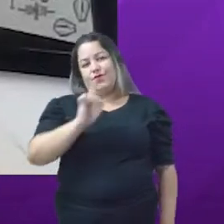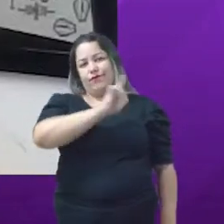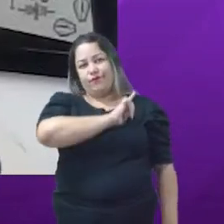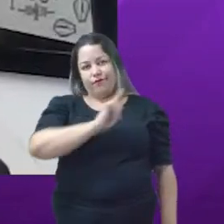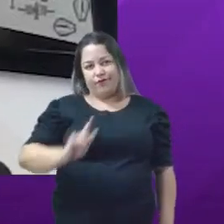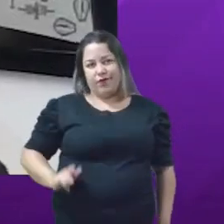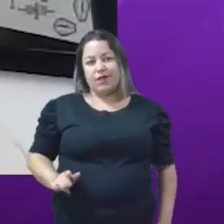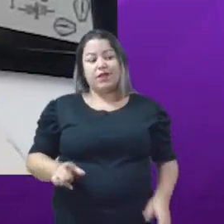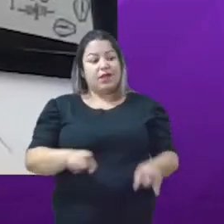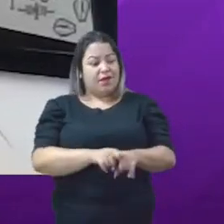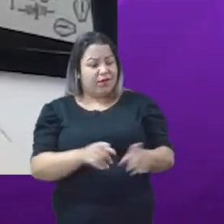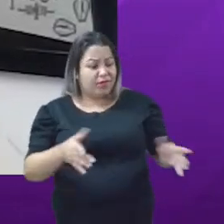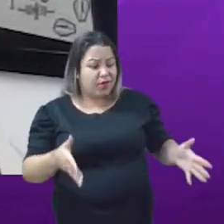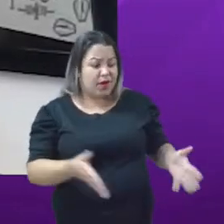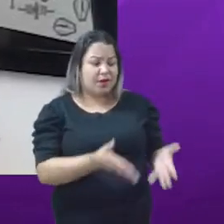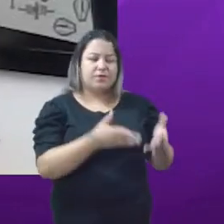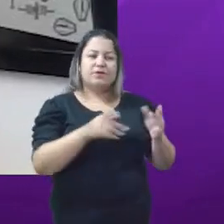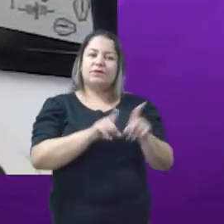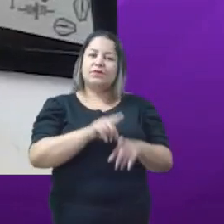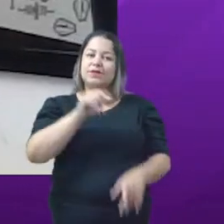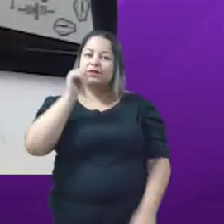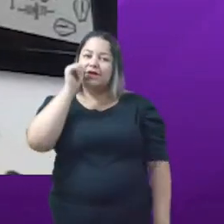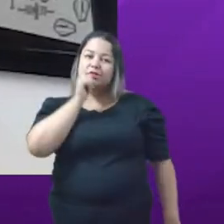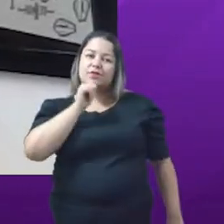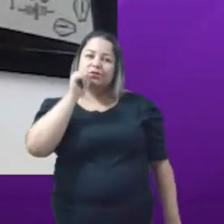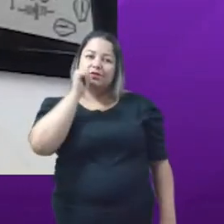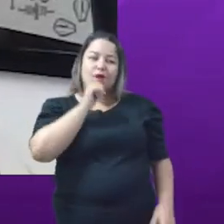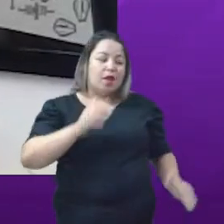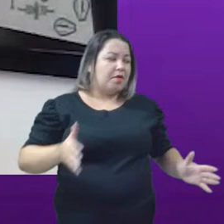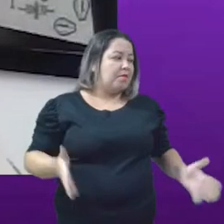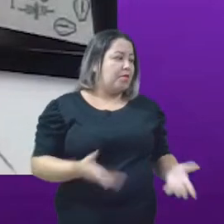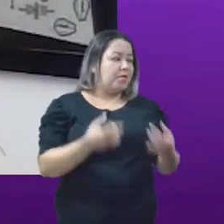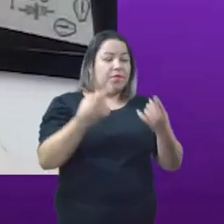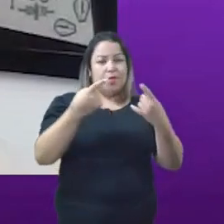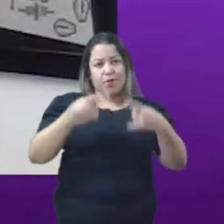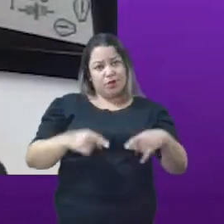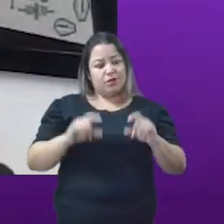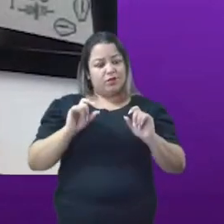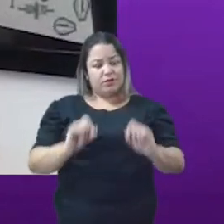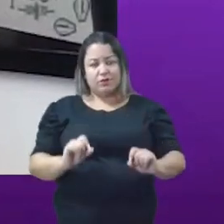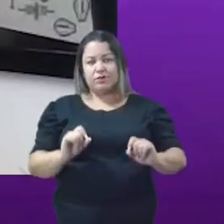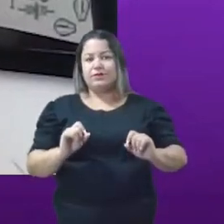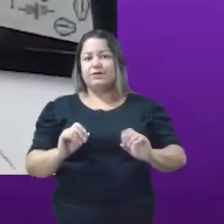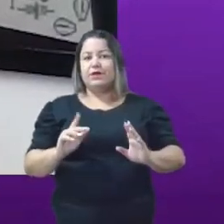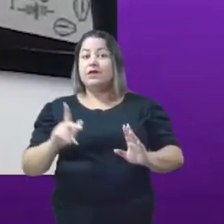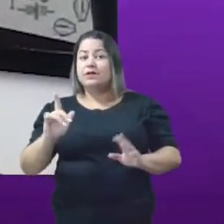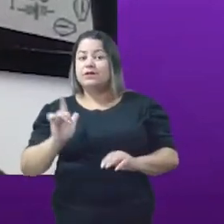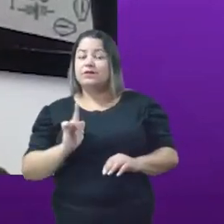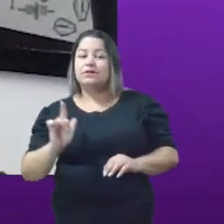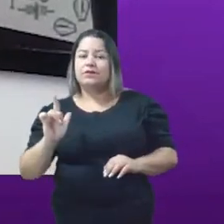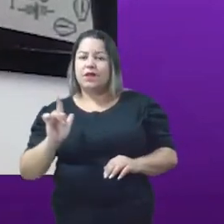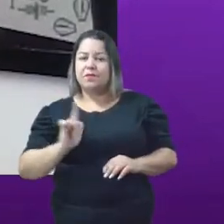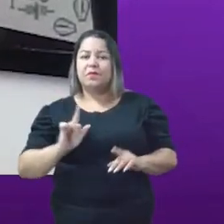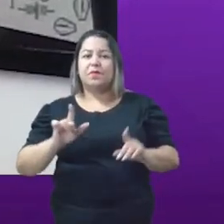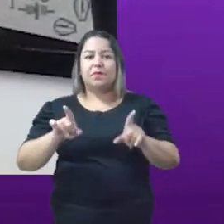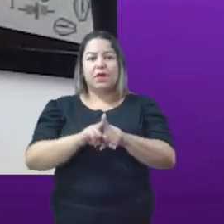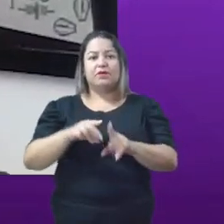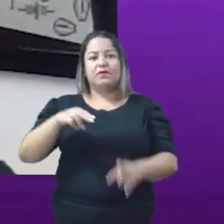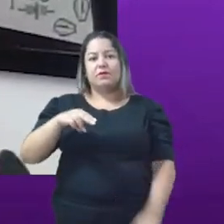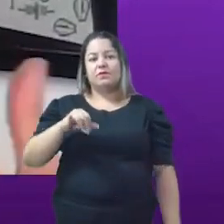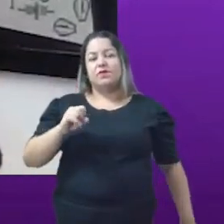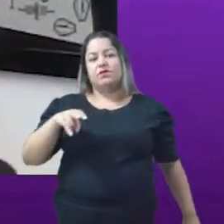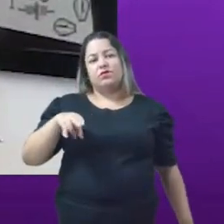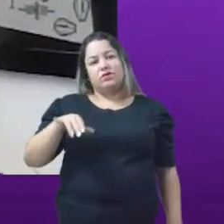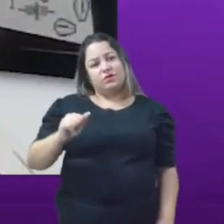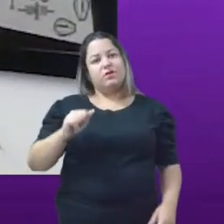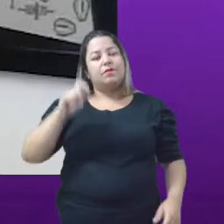governos que promovam a emancipação das mulheres, que promovam políticas públicas de desradicalização, tanto da misoginia,